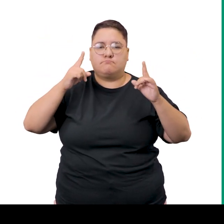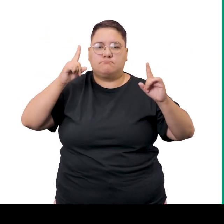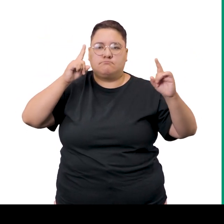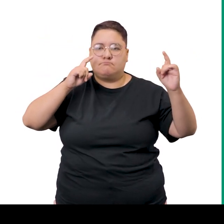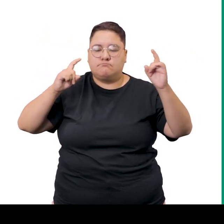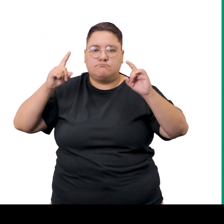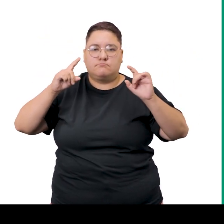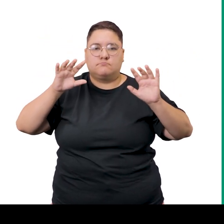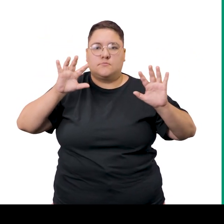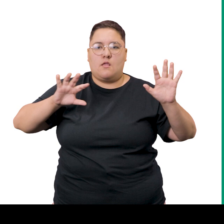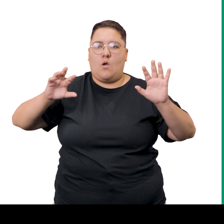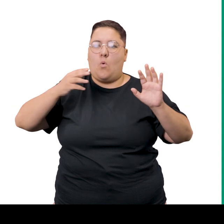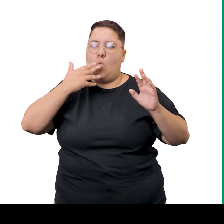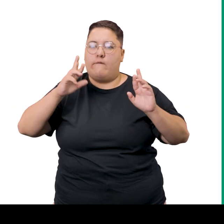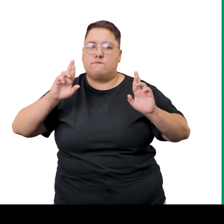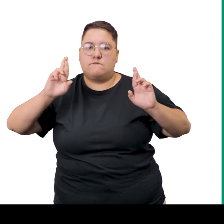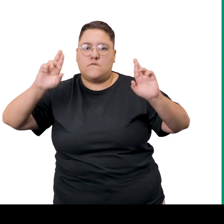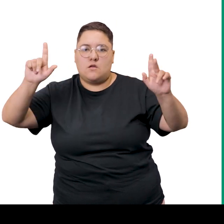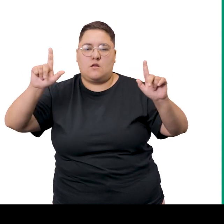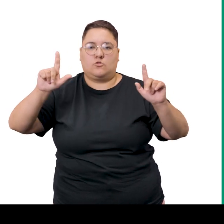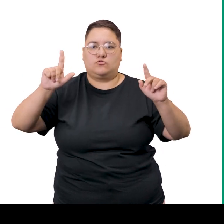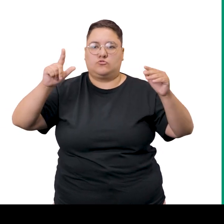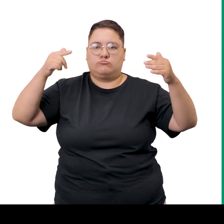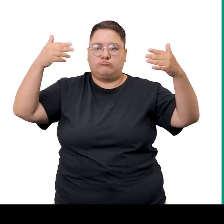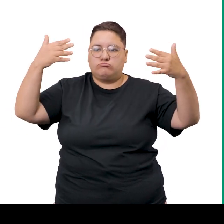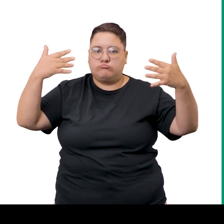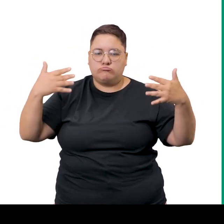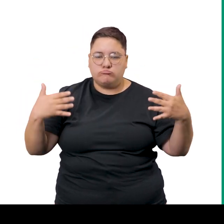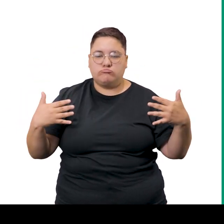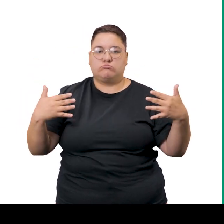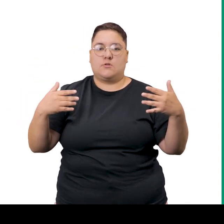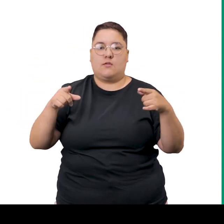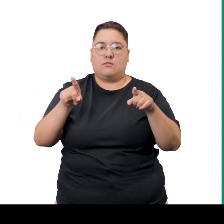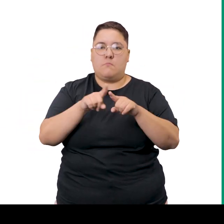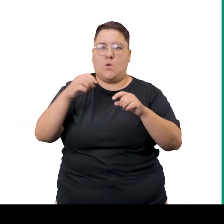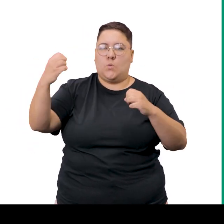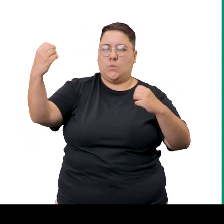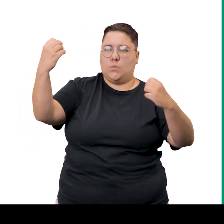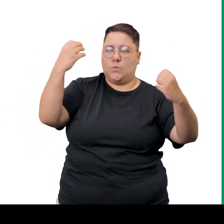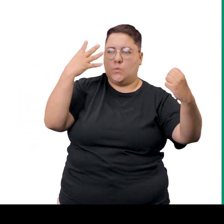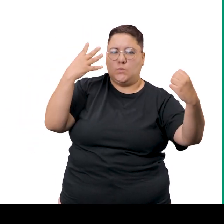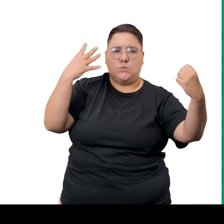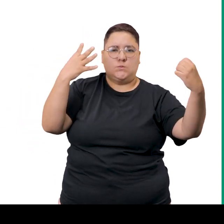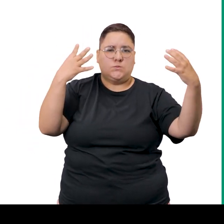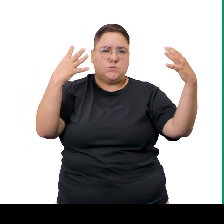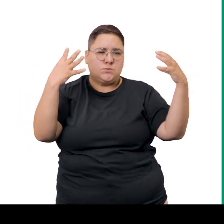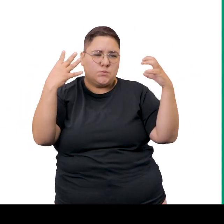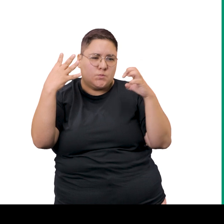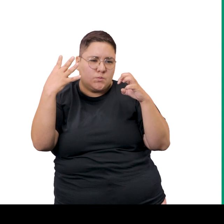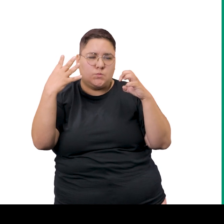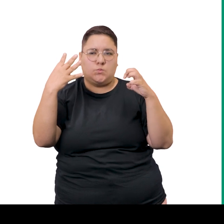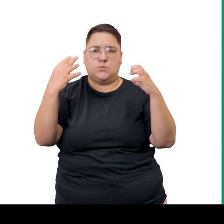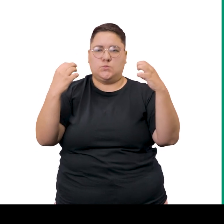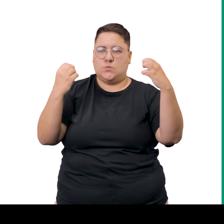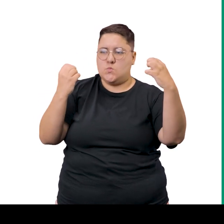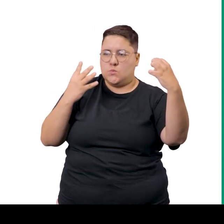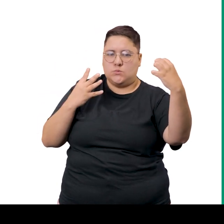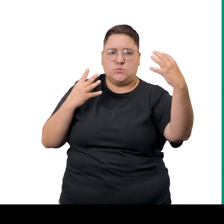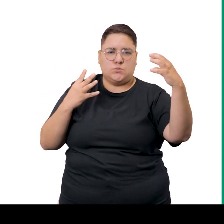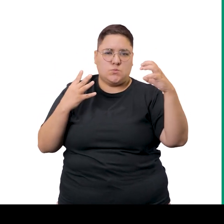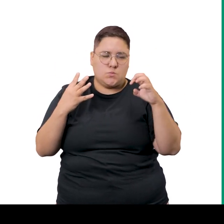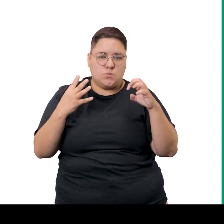novas propostas de uso de cor e escala, com destaque para os jogos de luz e sombra mais acentuados e